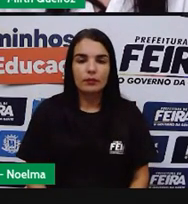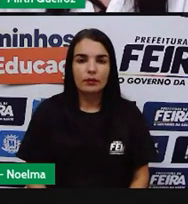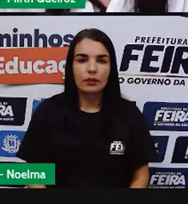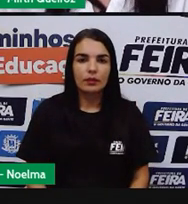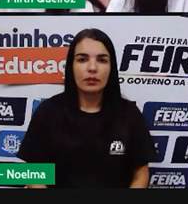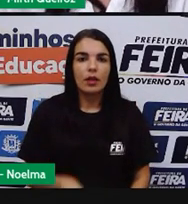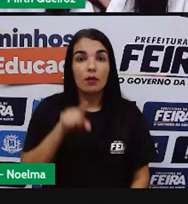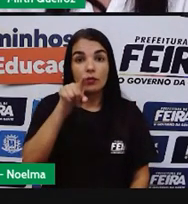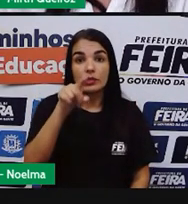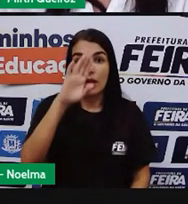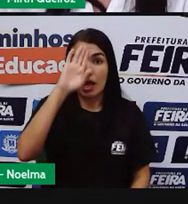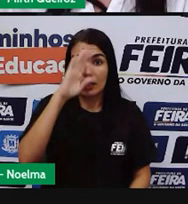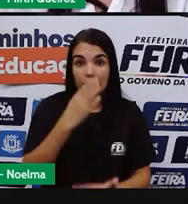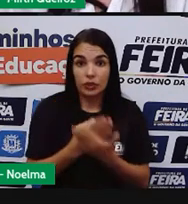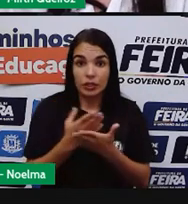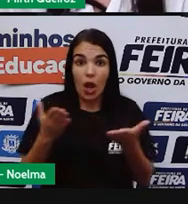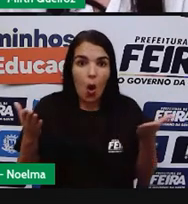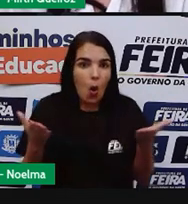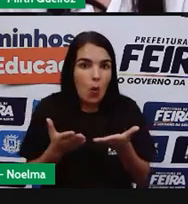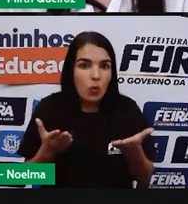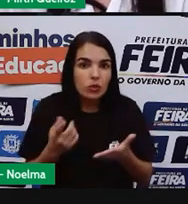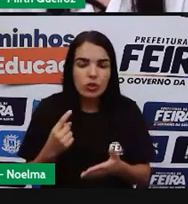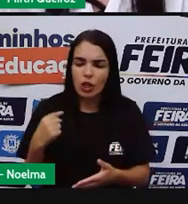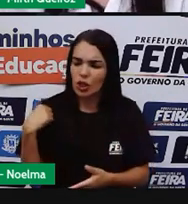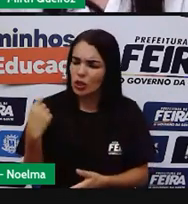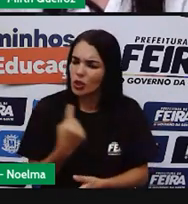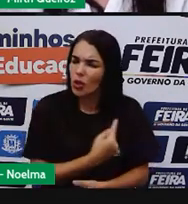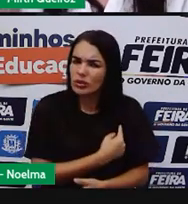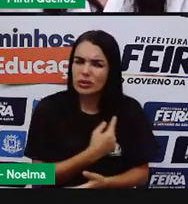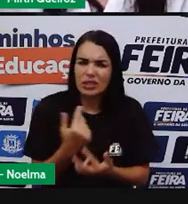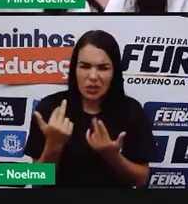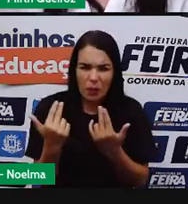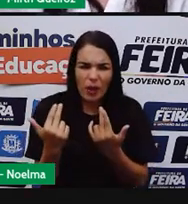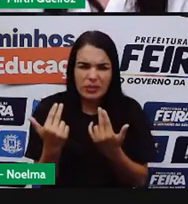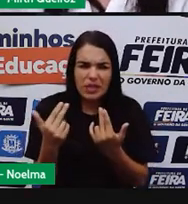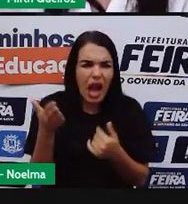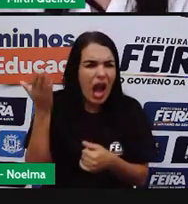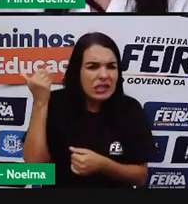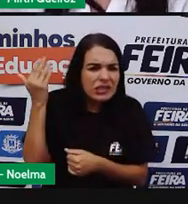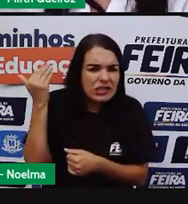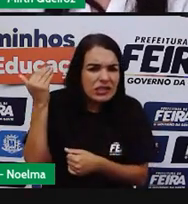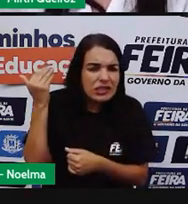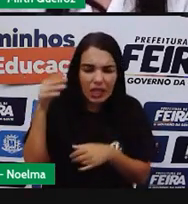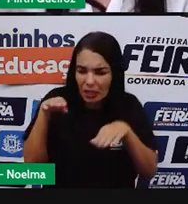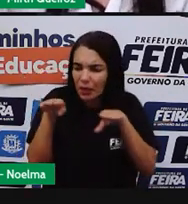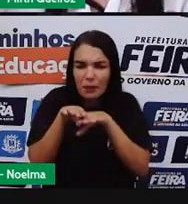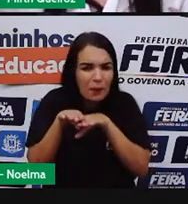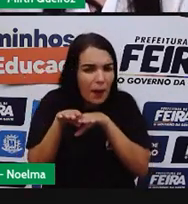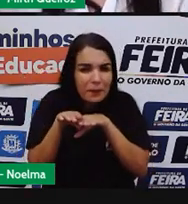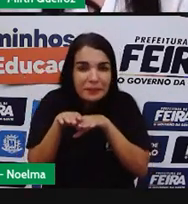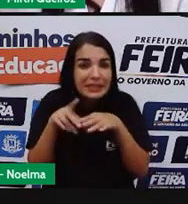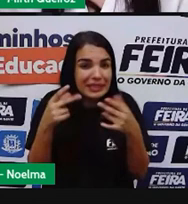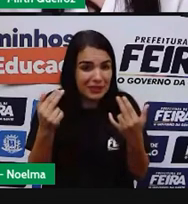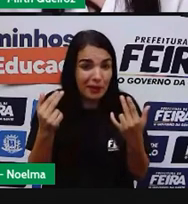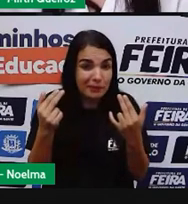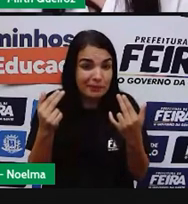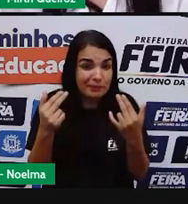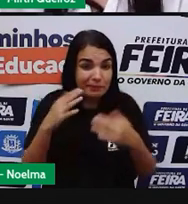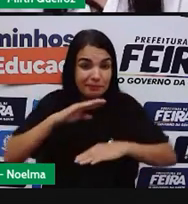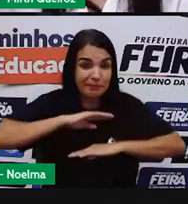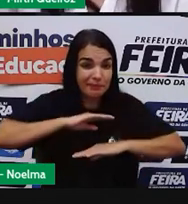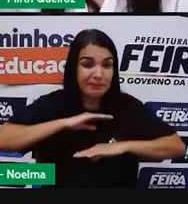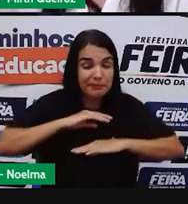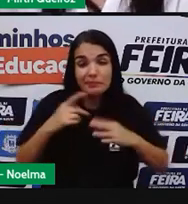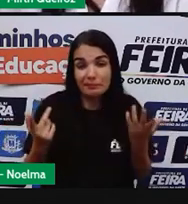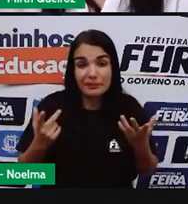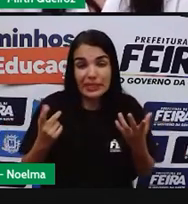Você acredita que hoje nós somos as mesmas pessoas? Depois de tudo isso que aconteceu, hoje nós somos as mesmas pessoas?